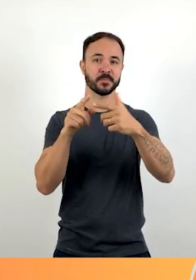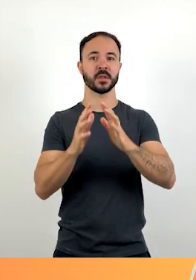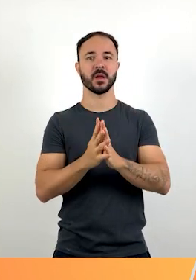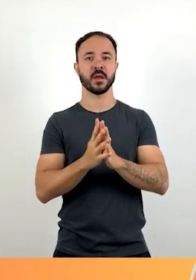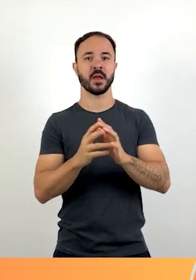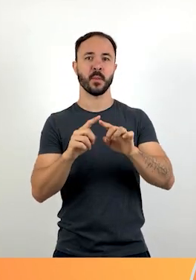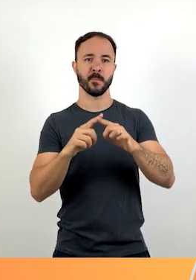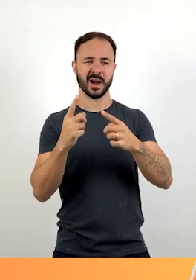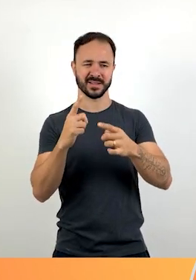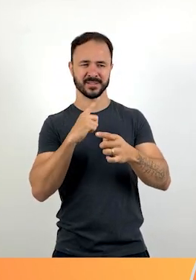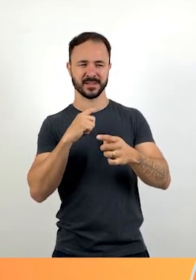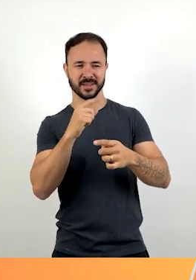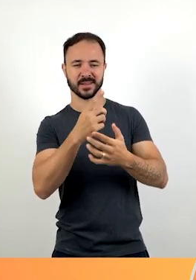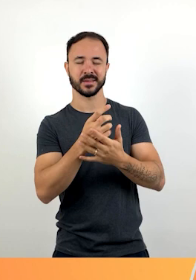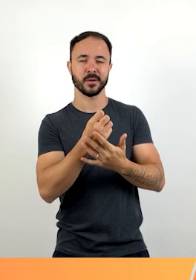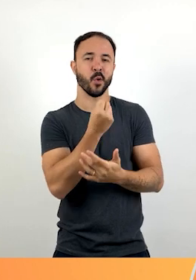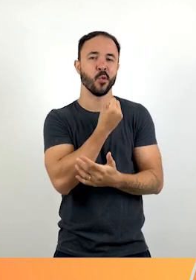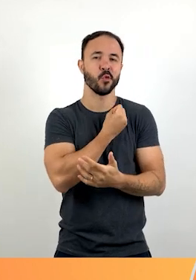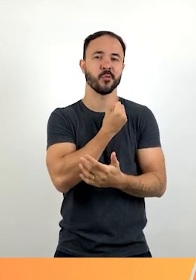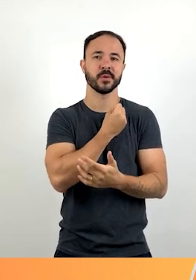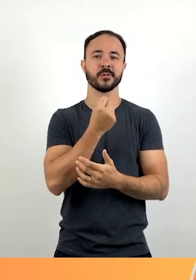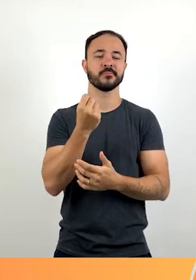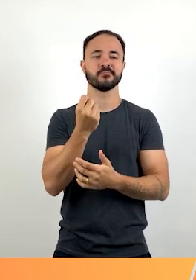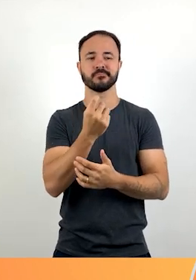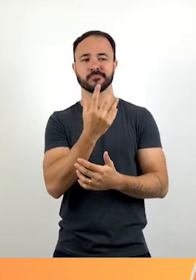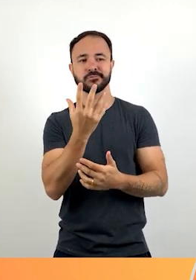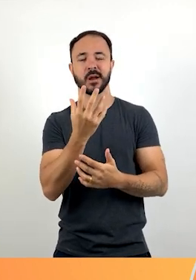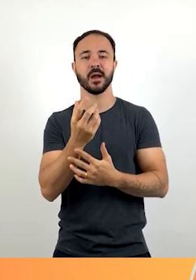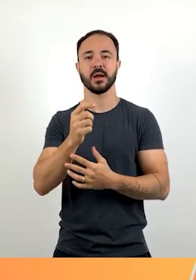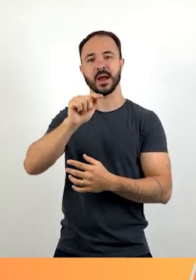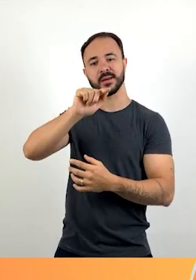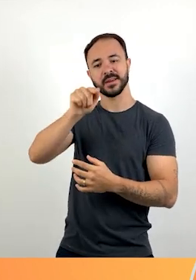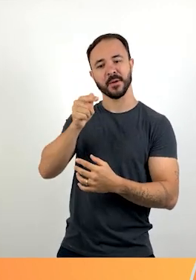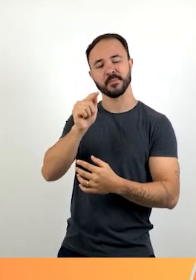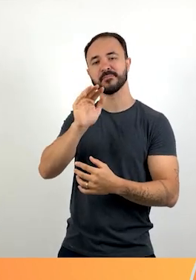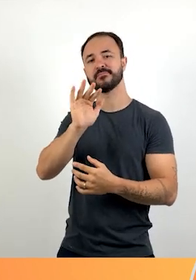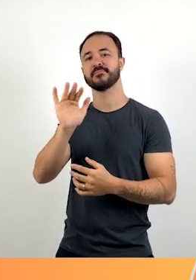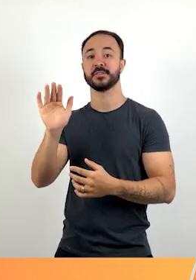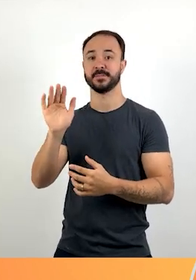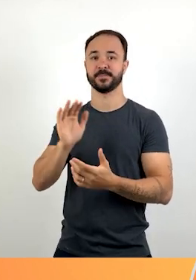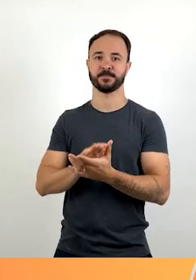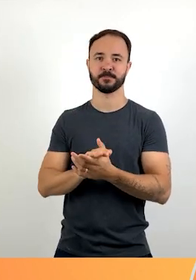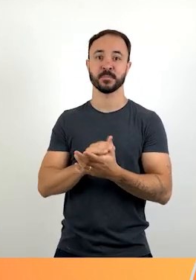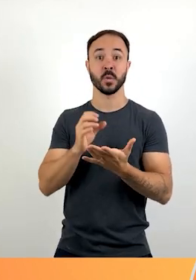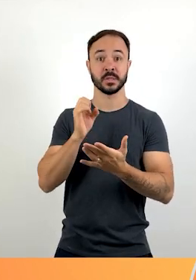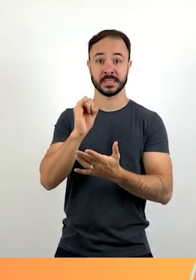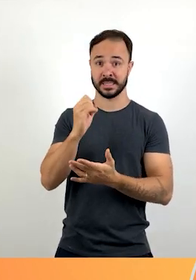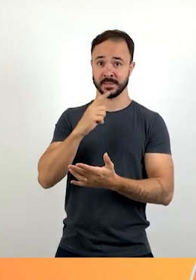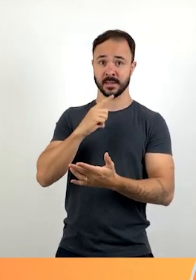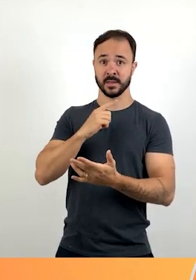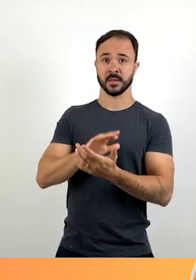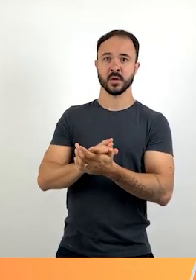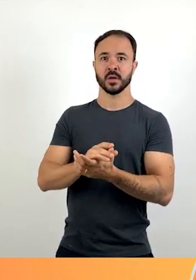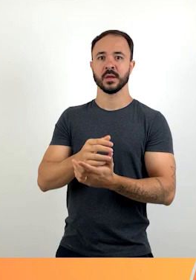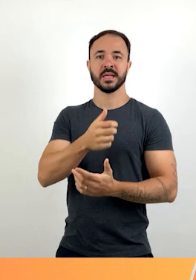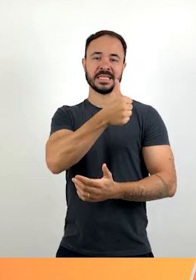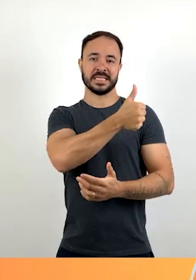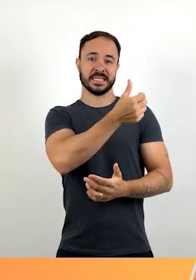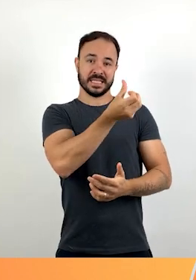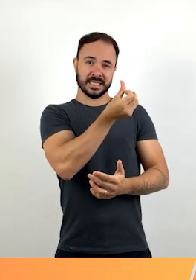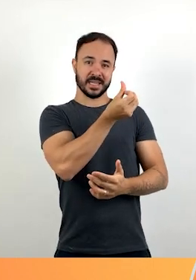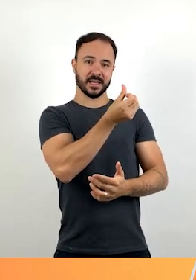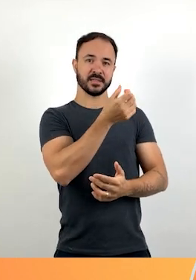com o número quebrado de litros. Então, basicamente se eu tenho 16 litros de leite, quantas garrafas